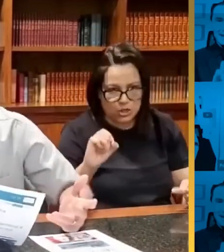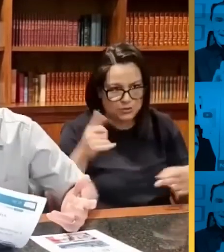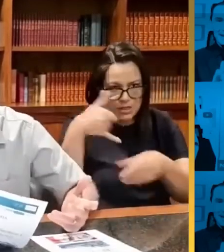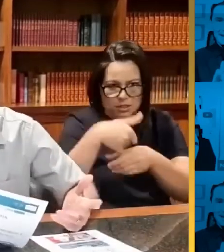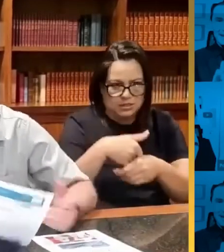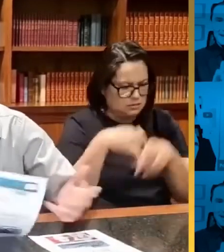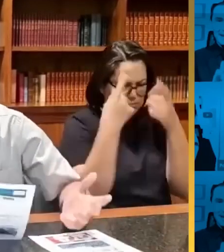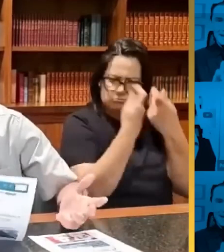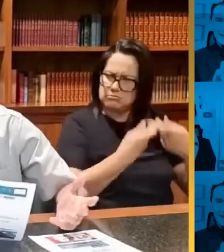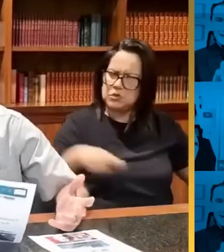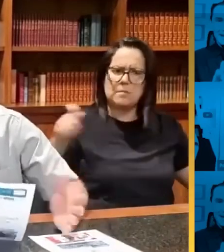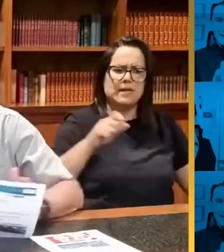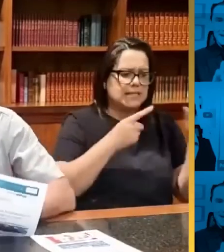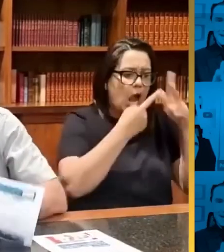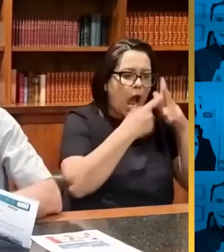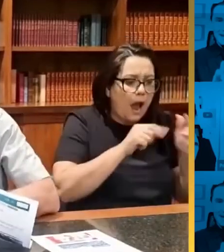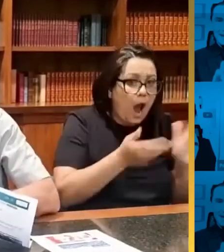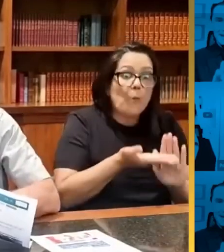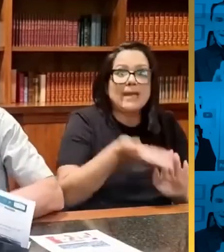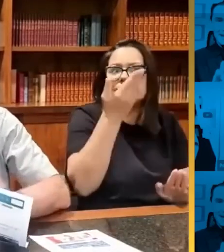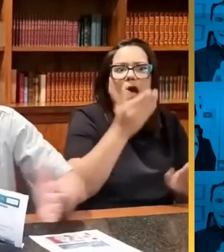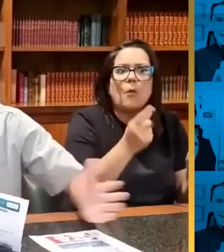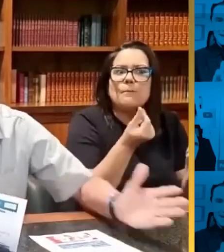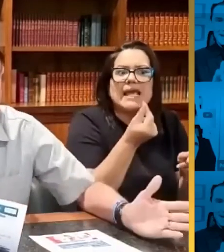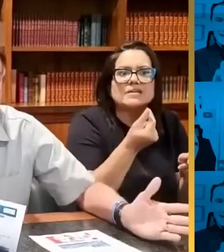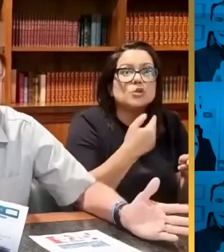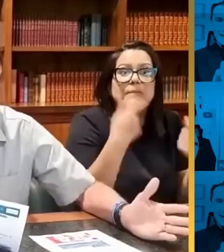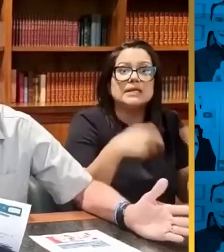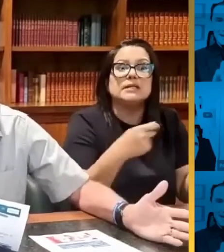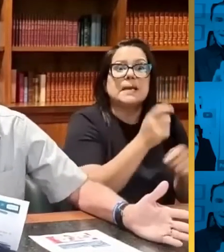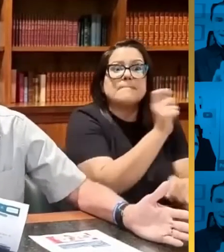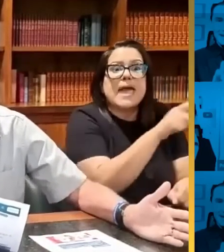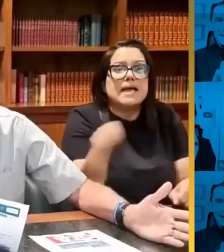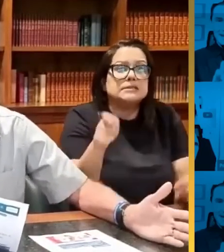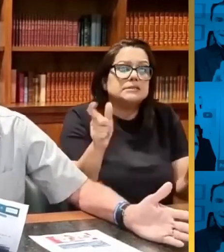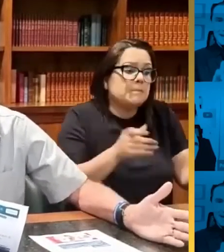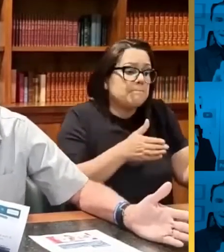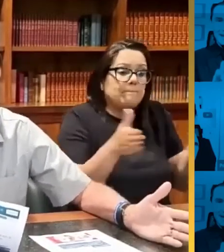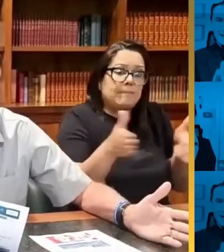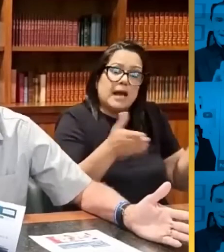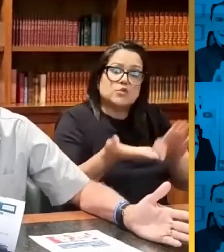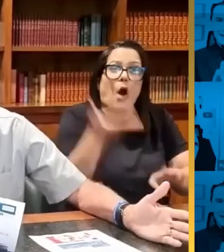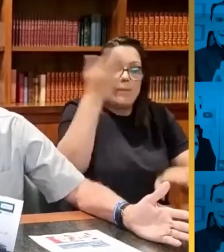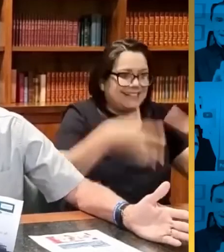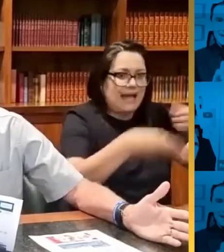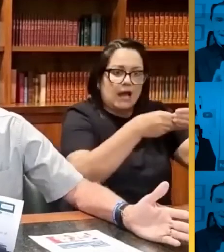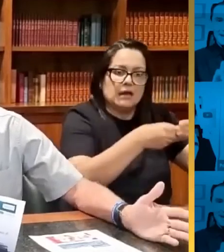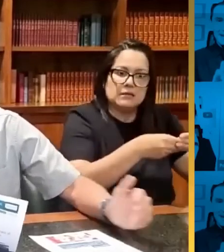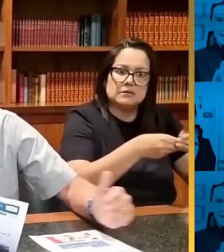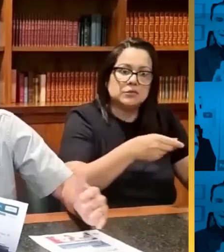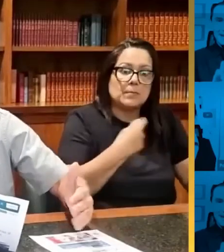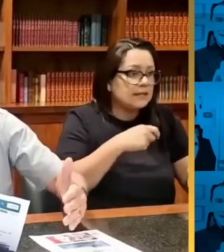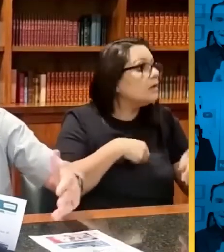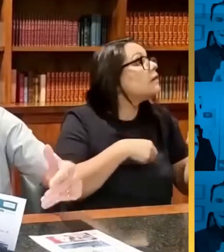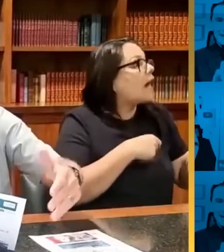precisa imediatamente reajustar seus preços. Ela tem um prazo e vários meses para reajustar. E isso daí, quem